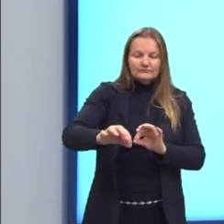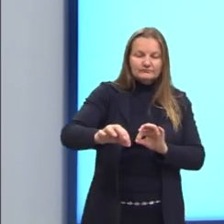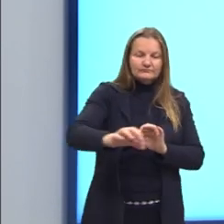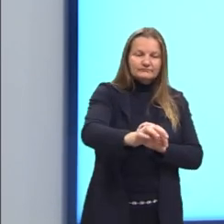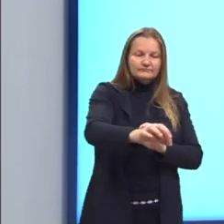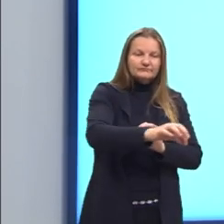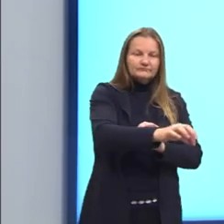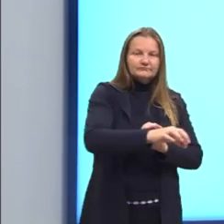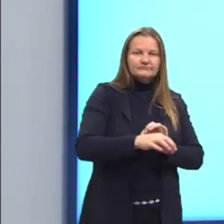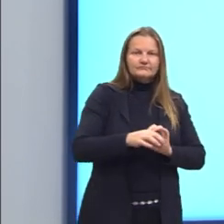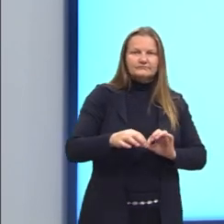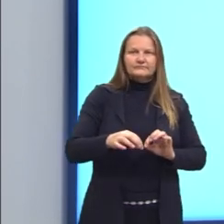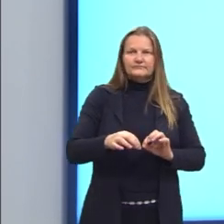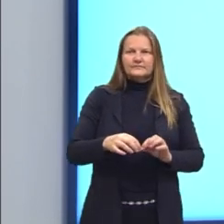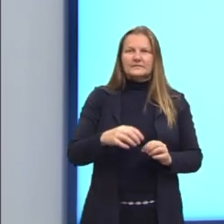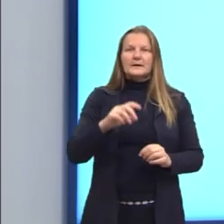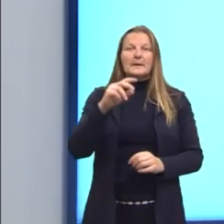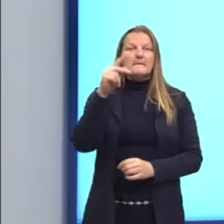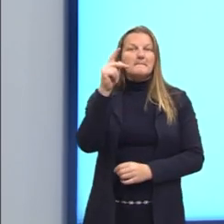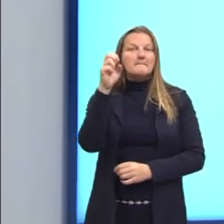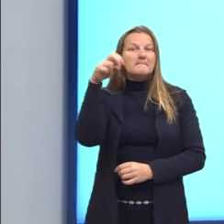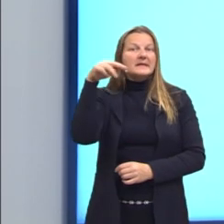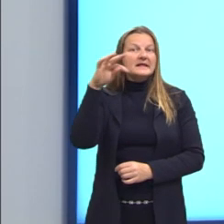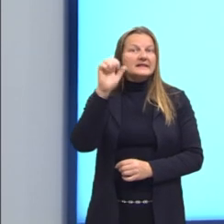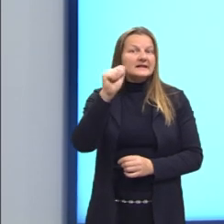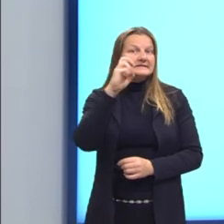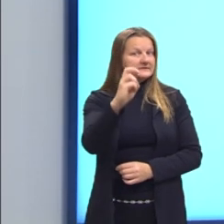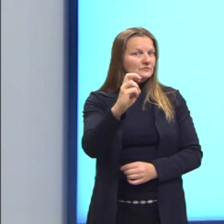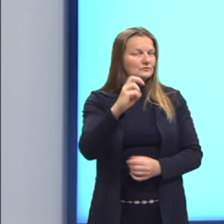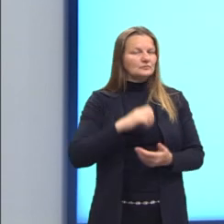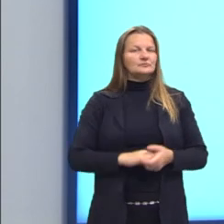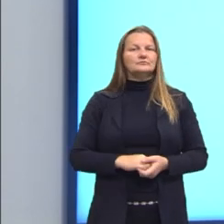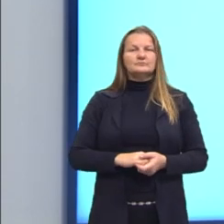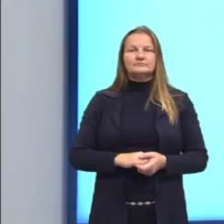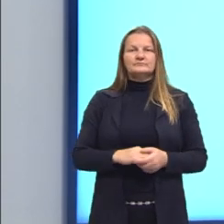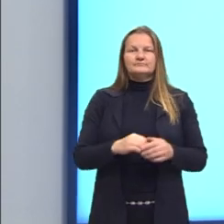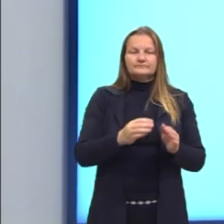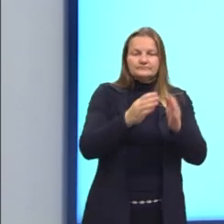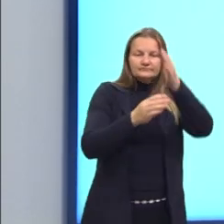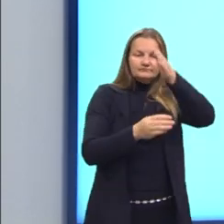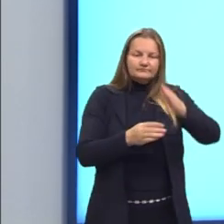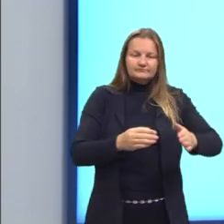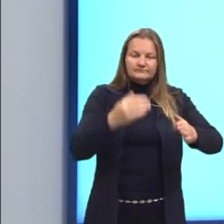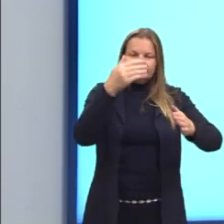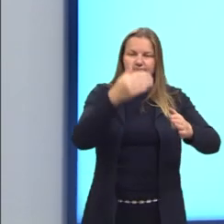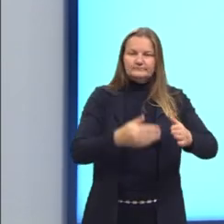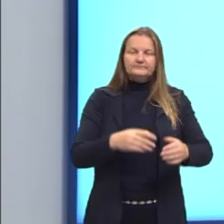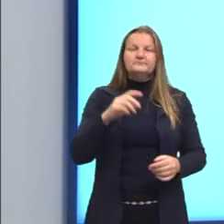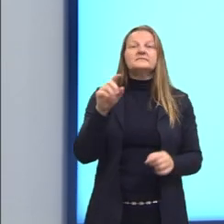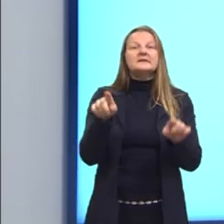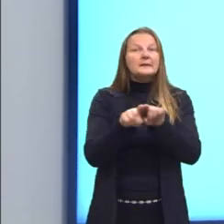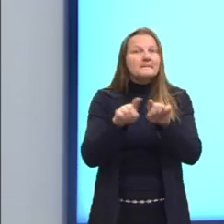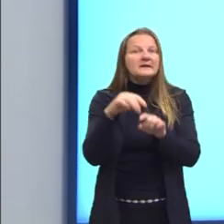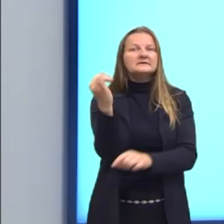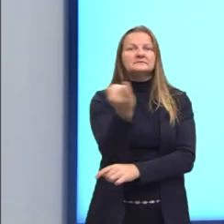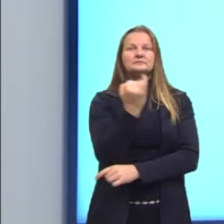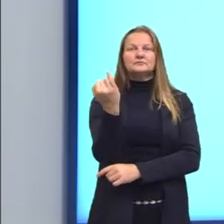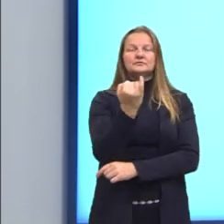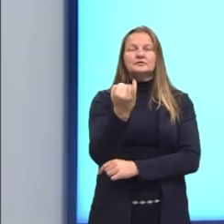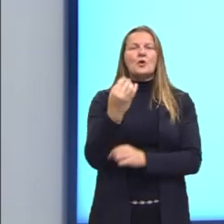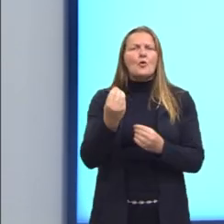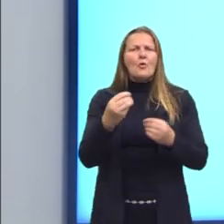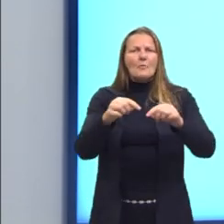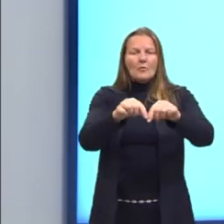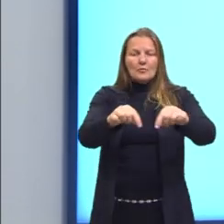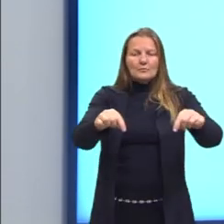se a nossa base é um pentágono sim se você tem 5 Faces outra coisa importante é o